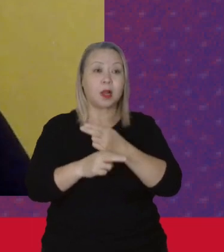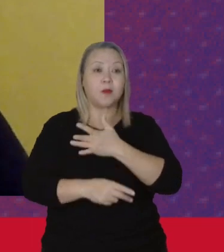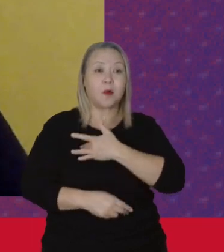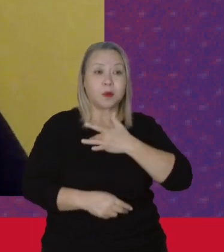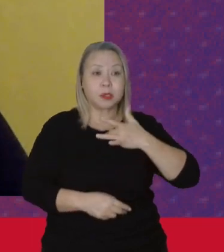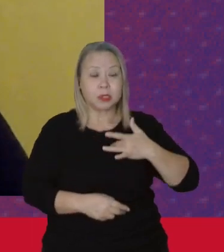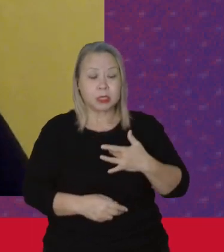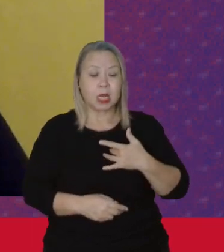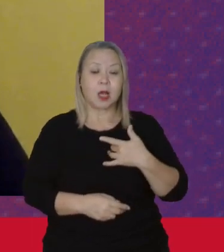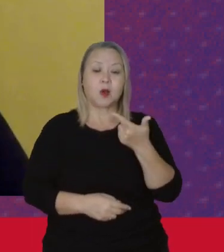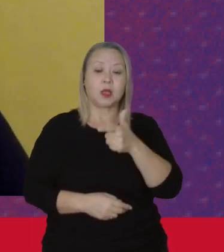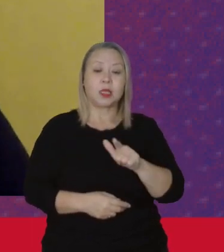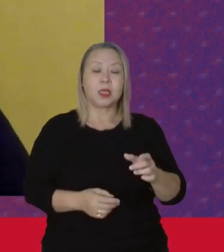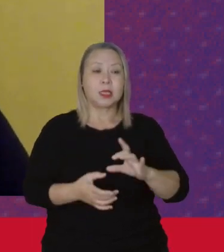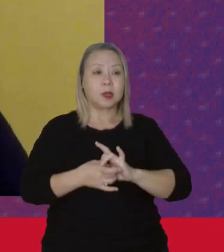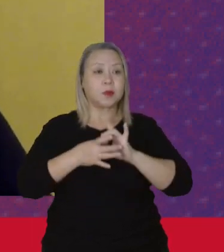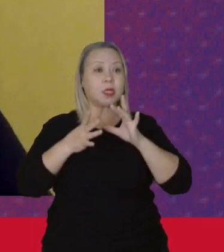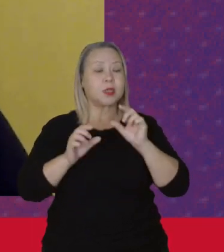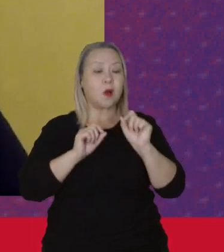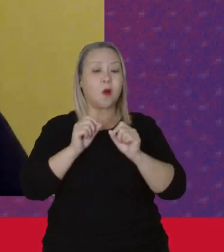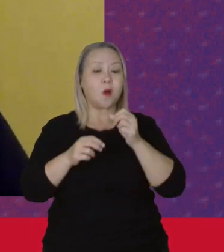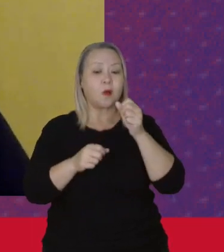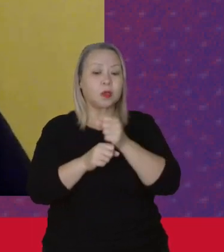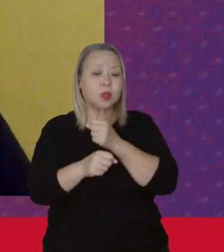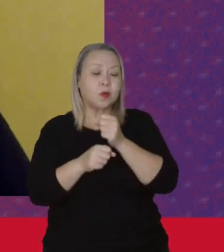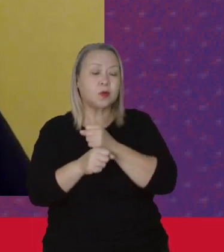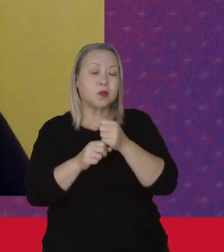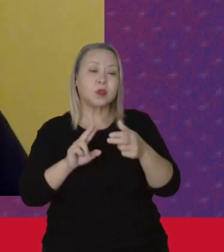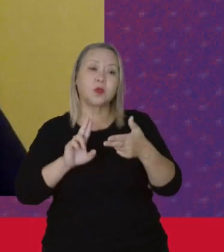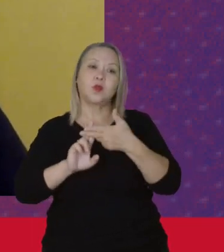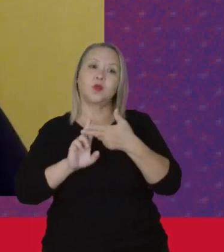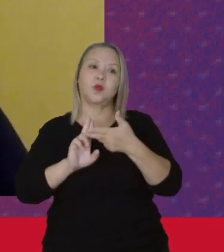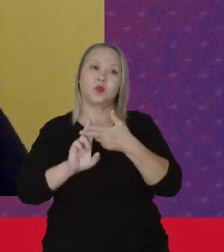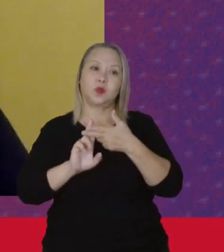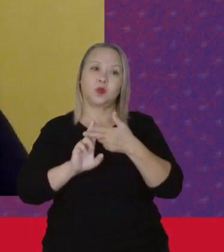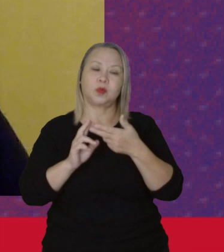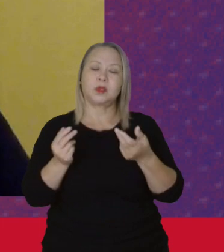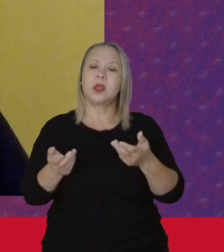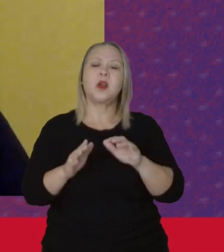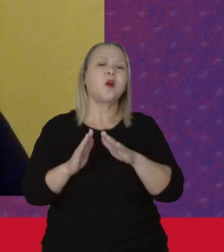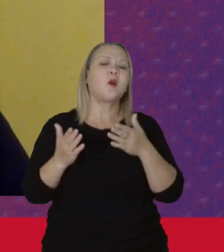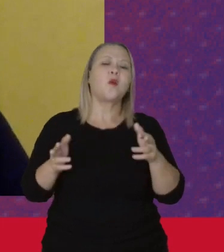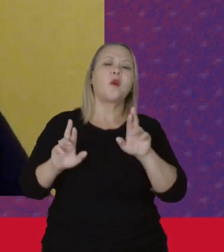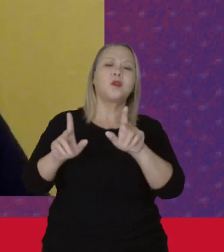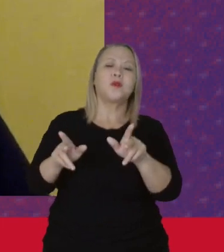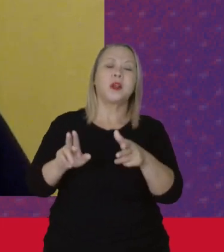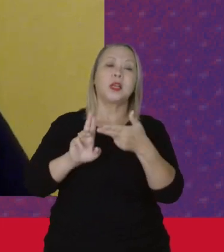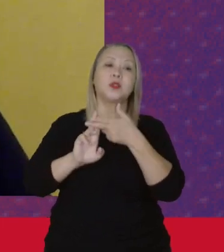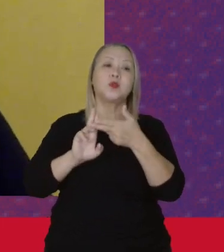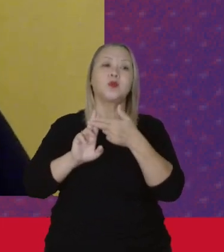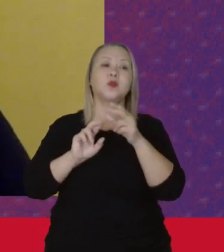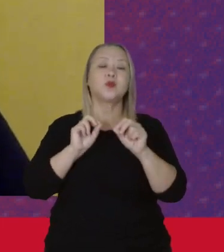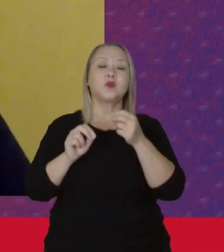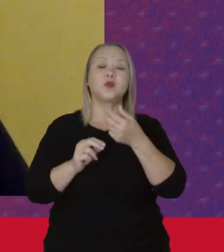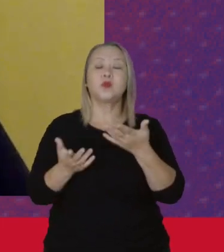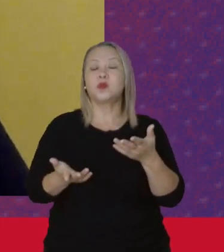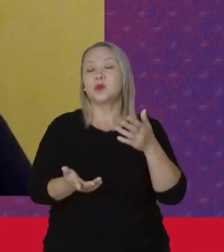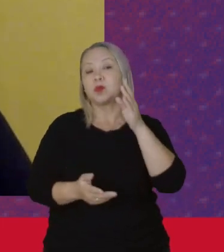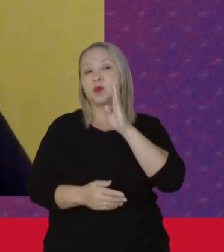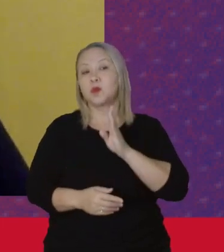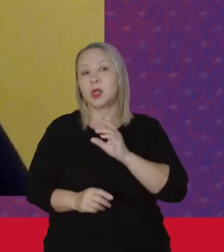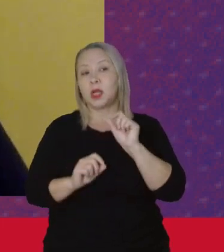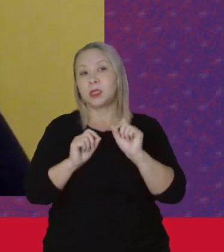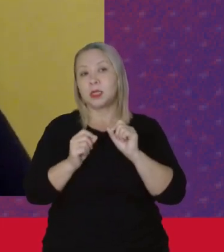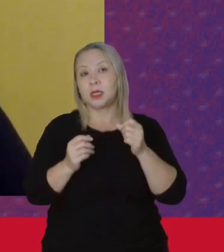da redemocratização, que construiu o Sistema Único de Saúde. Qual a diferença do Sistema Único de Saúde brasileiro? Às